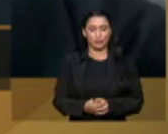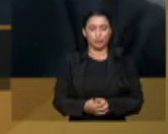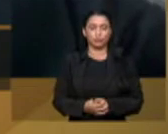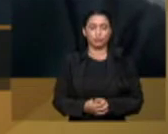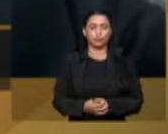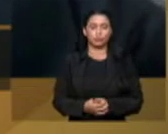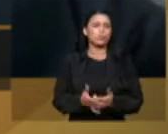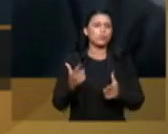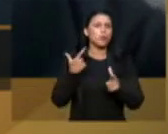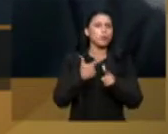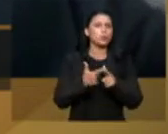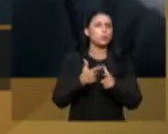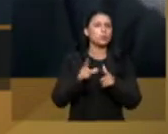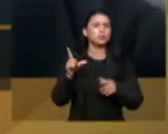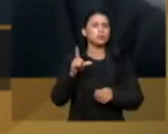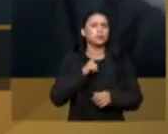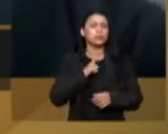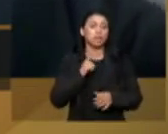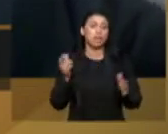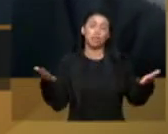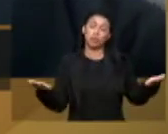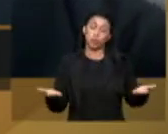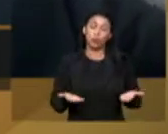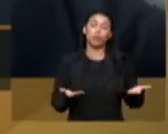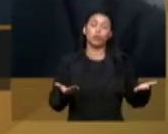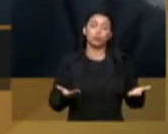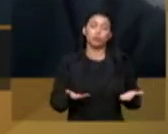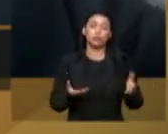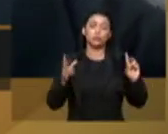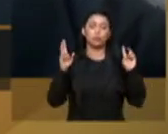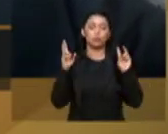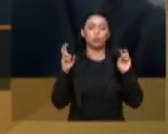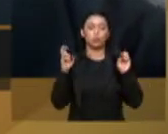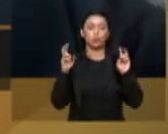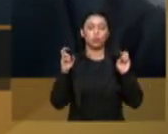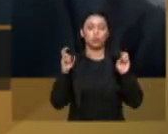Com relação ao problema que se põe aqui hoje sobre